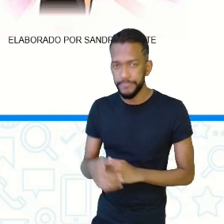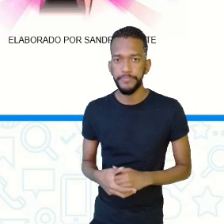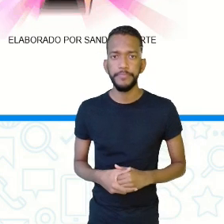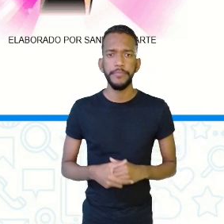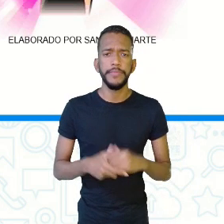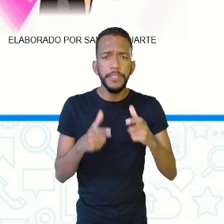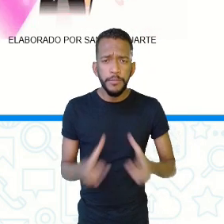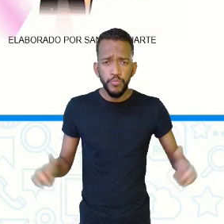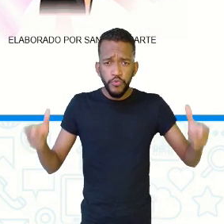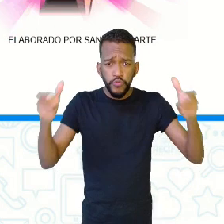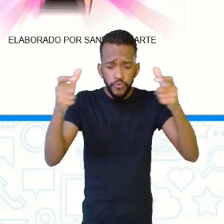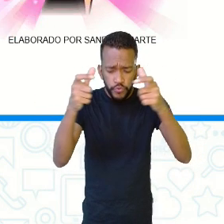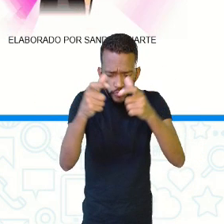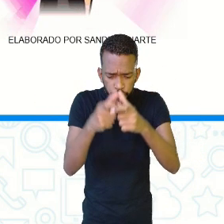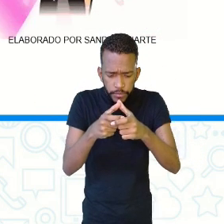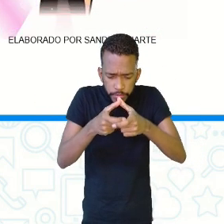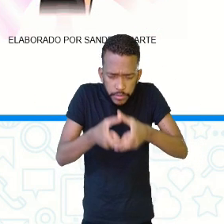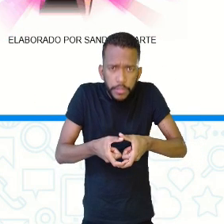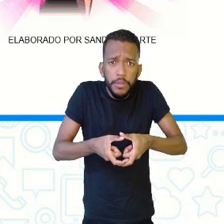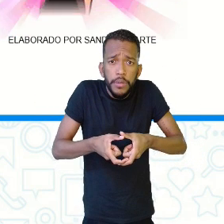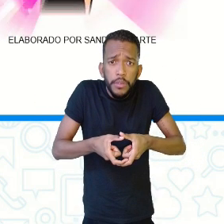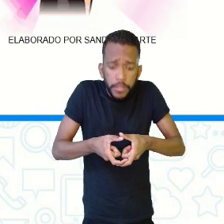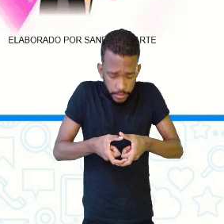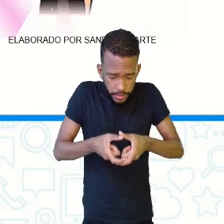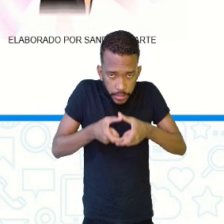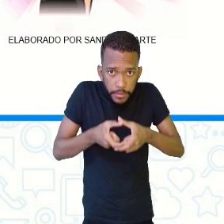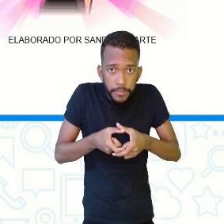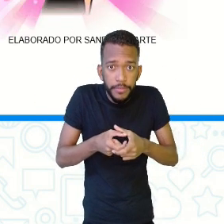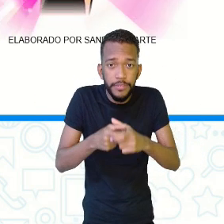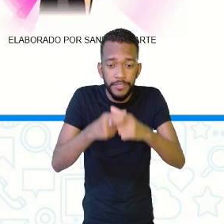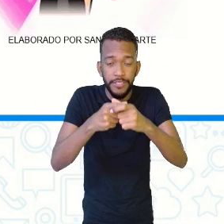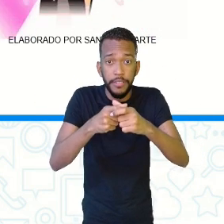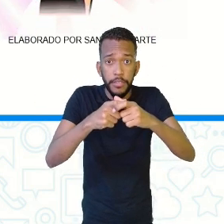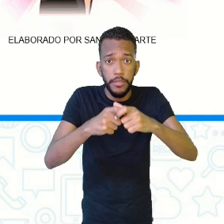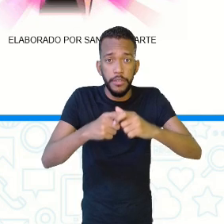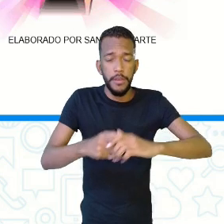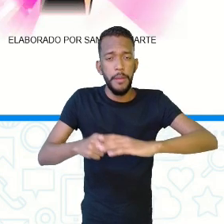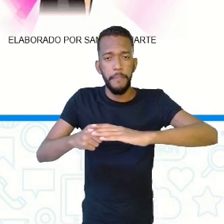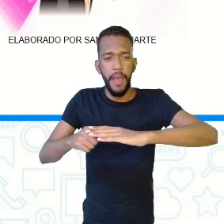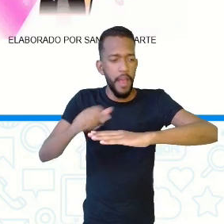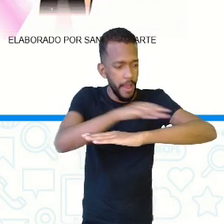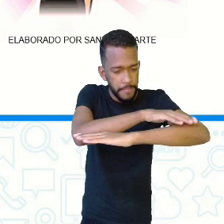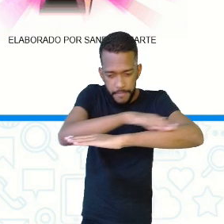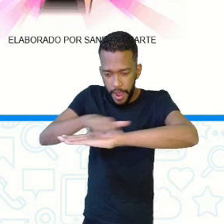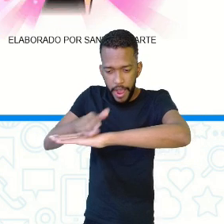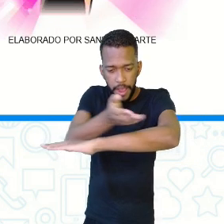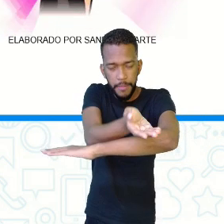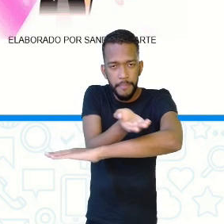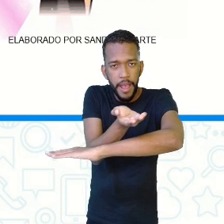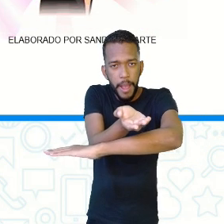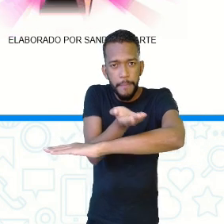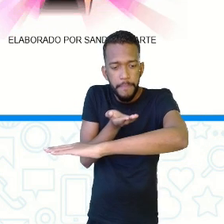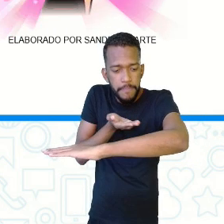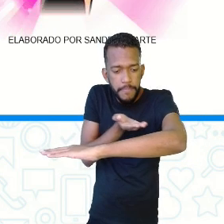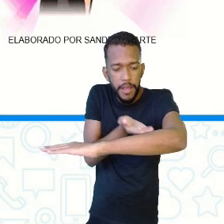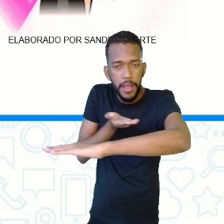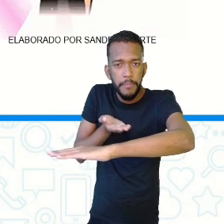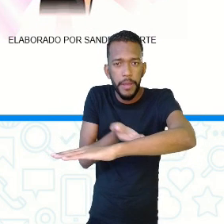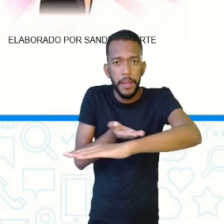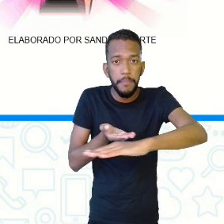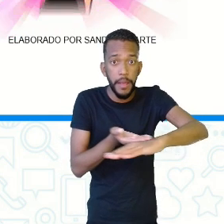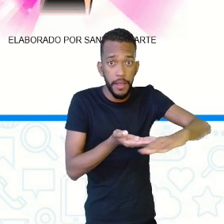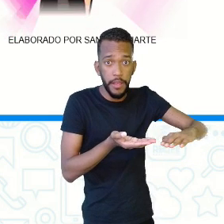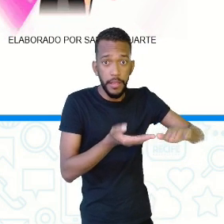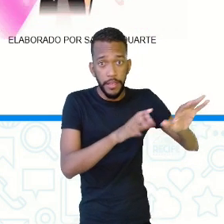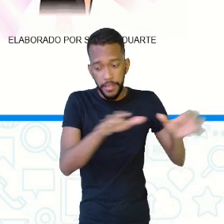Miúda, pequena, encolhida, pequeno porto, Recife se escondia por trás da beleza da irmã